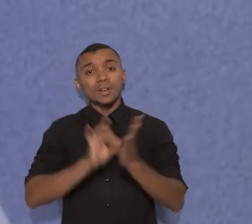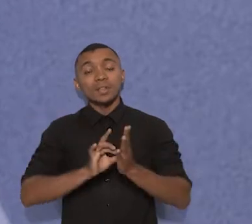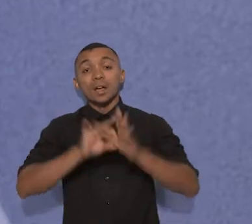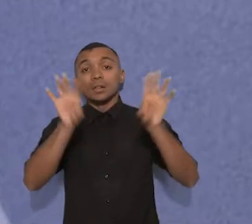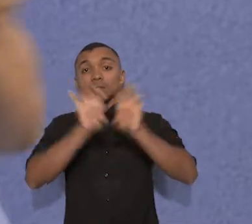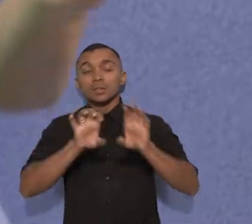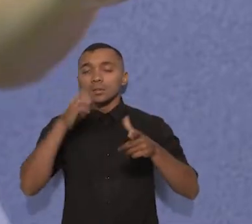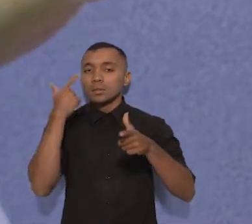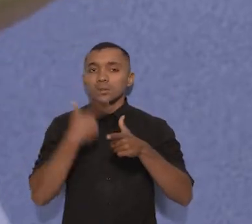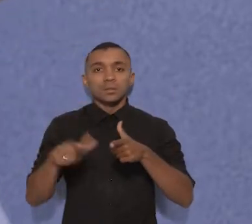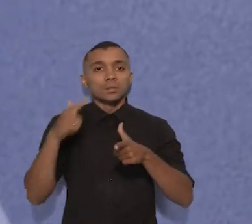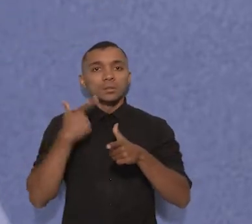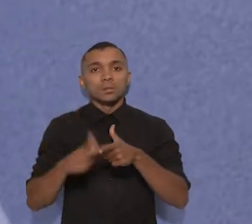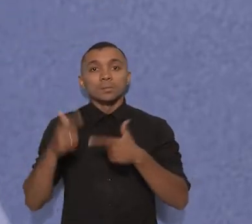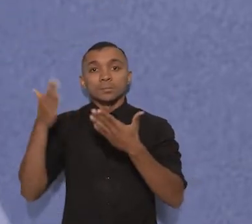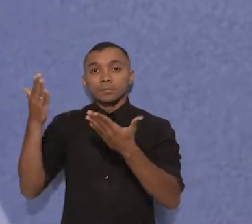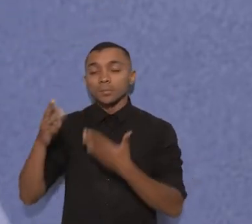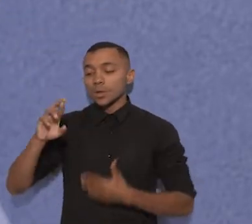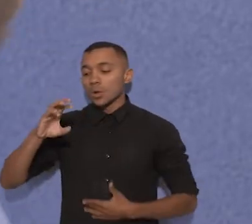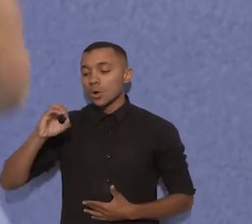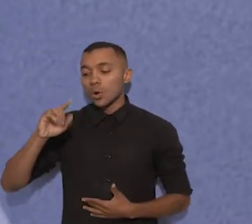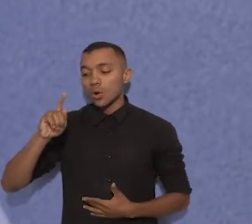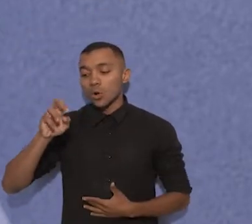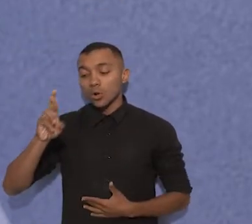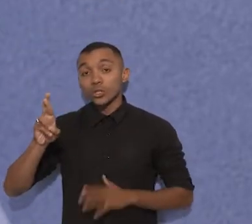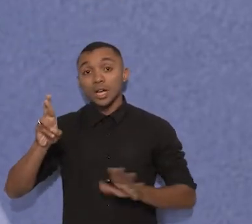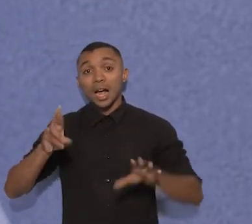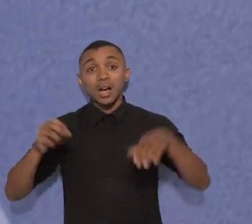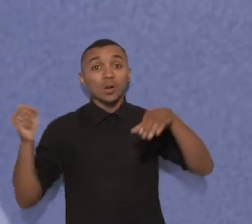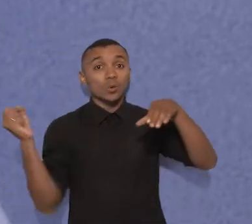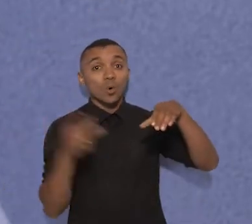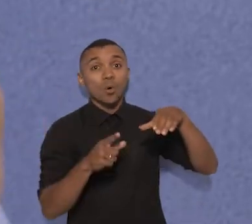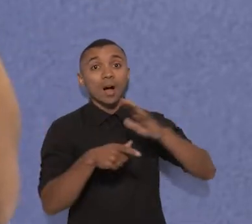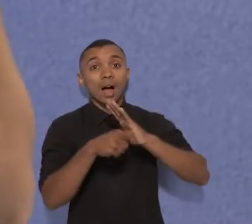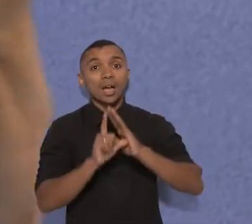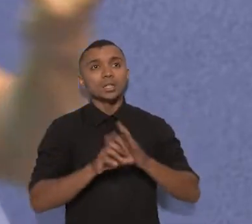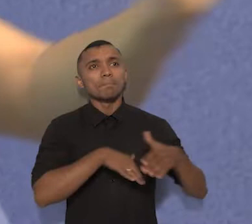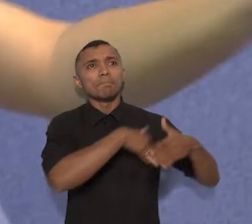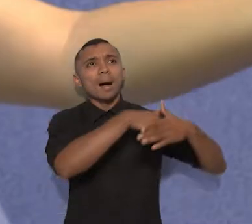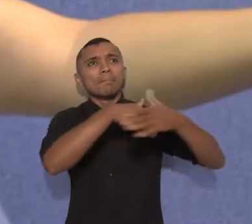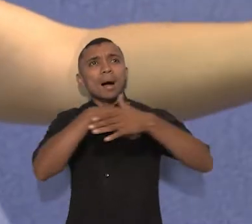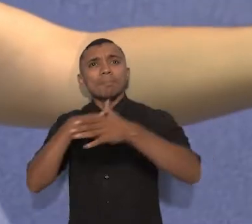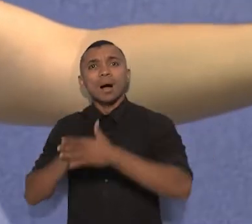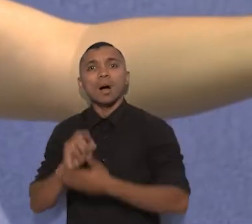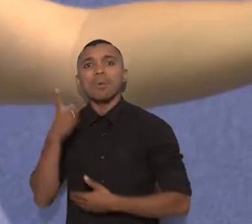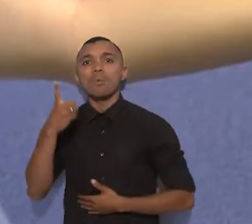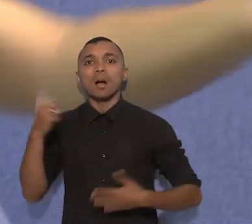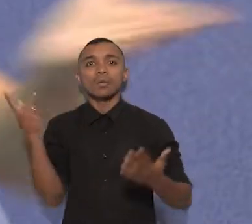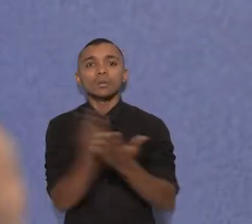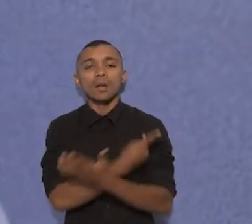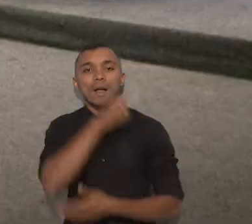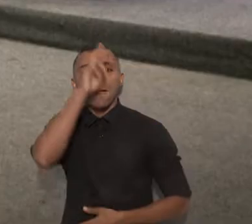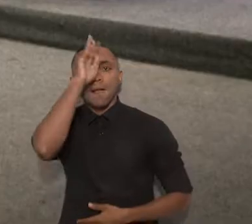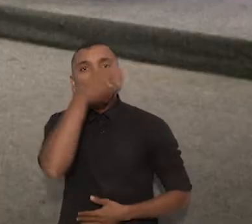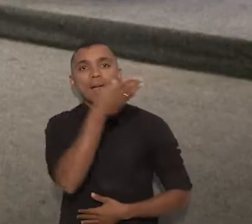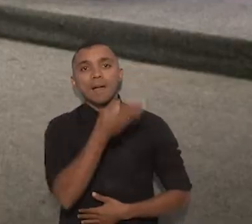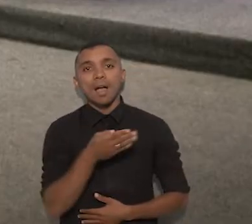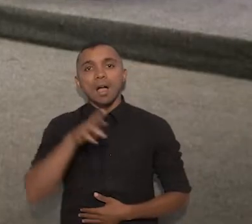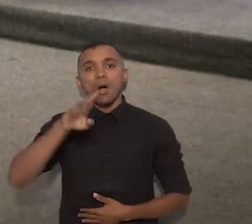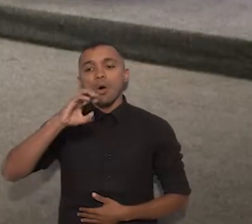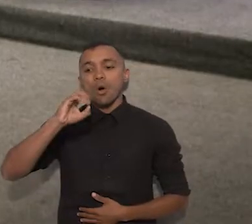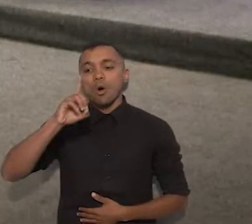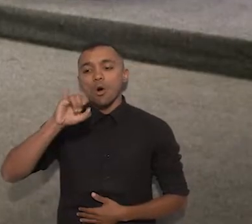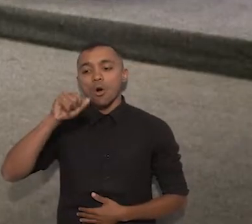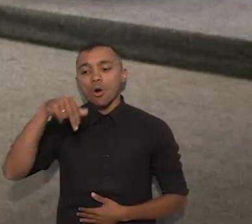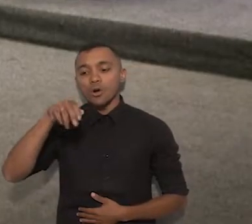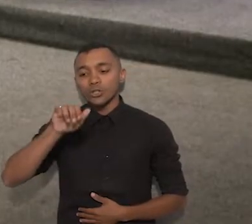gravíssimos. Você vê, até esse gol do Roger Guedes aí, o Corinthians tinha feito nos últimos 6 jogos um gol e tinha sido contra. Do Rodinei. Né? Então, quer dizer,